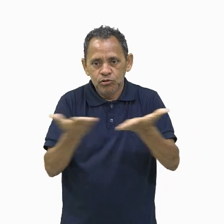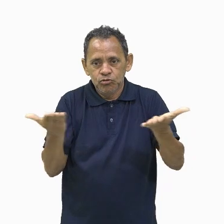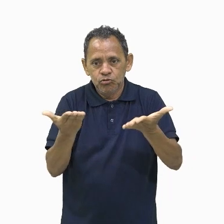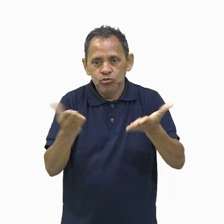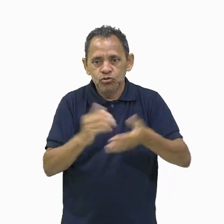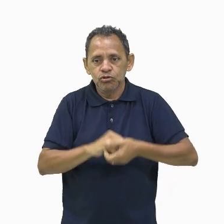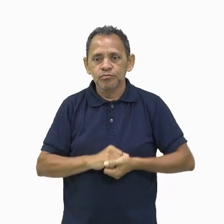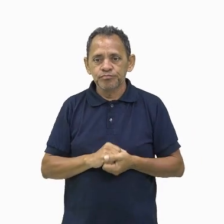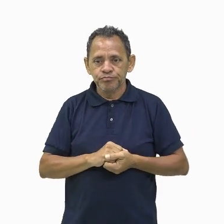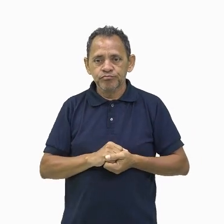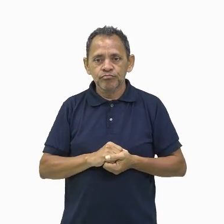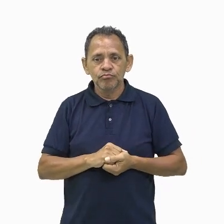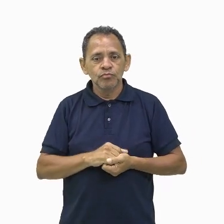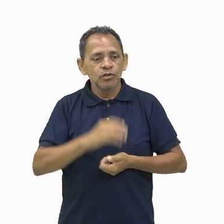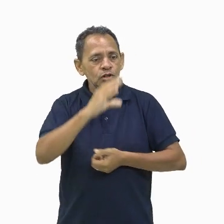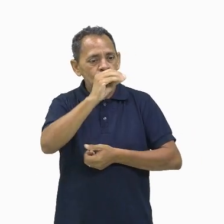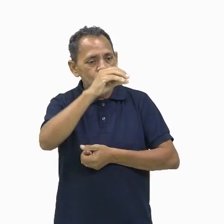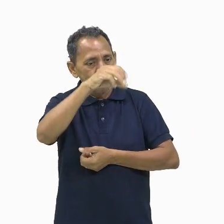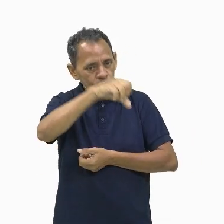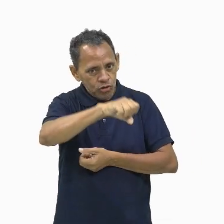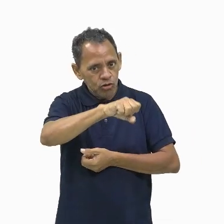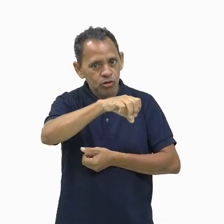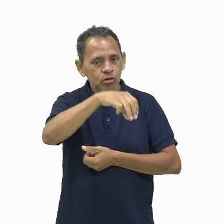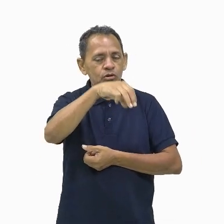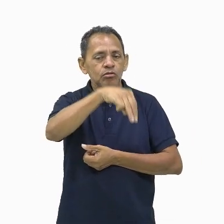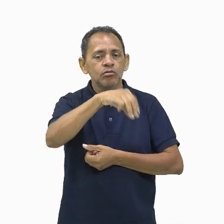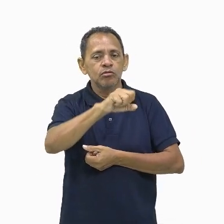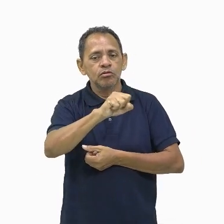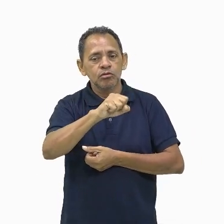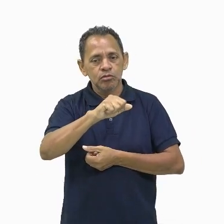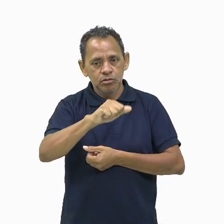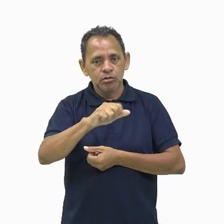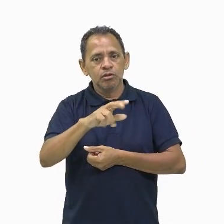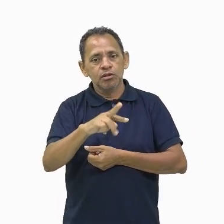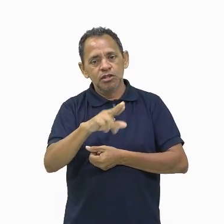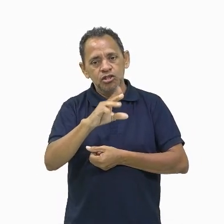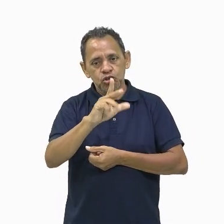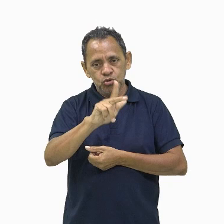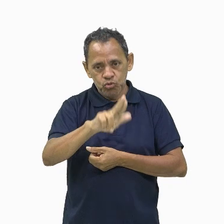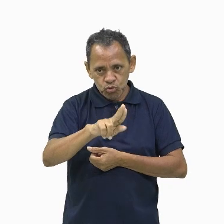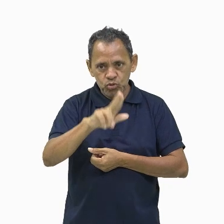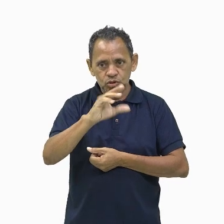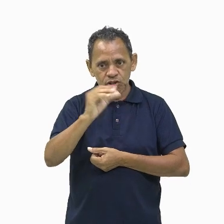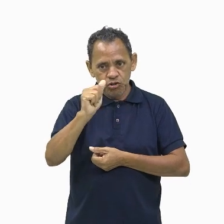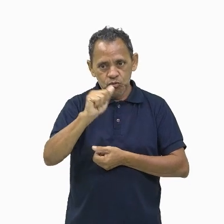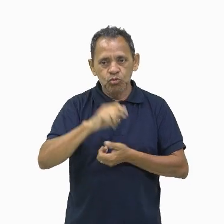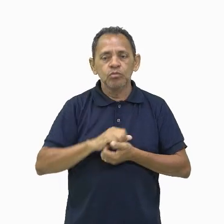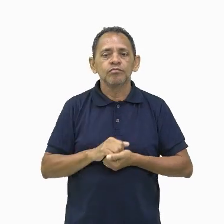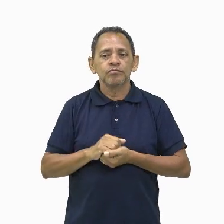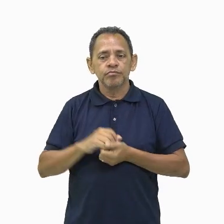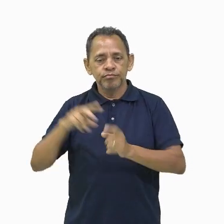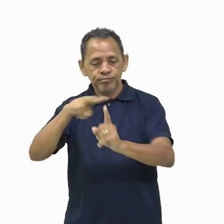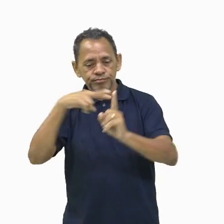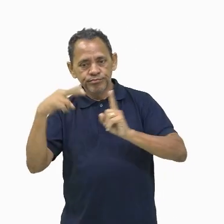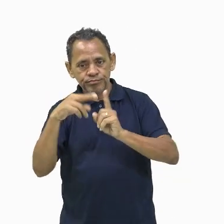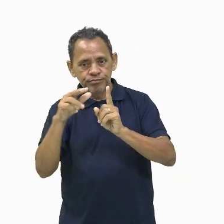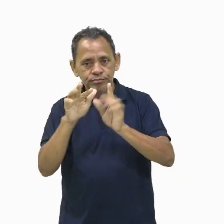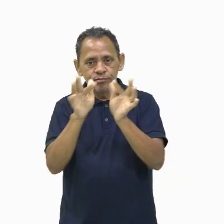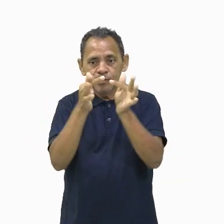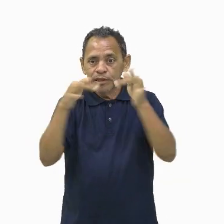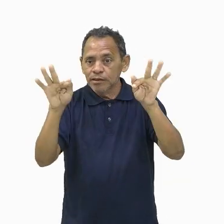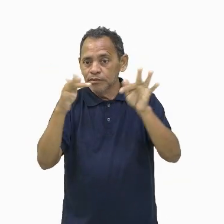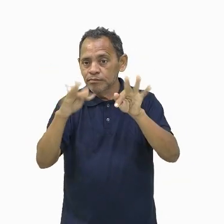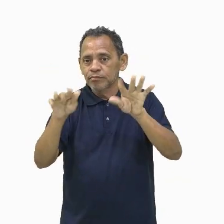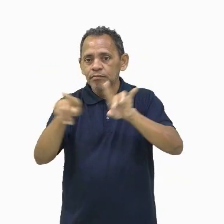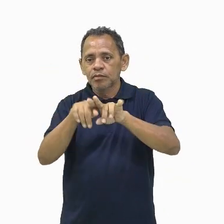a entender as figuras que exploram o aspecto sintático da língua, ou seja, a forma como a